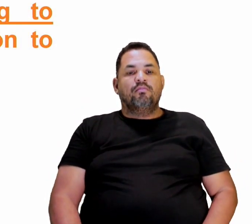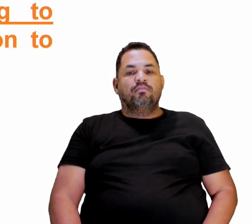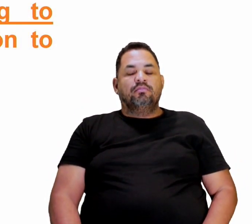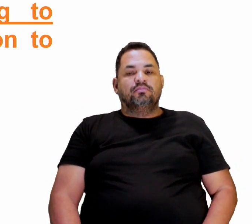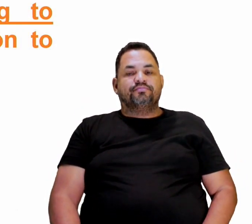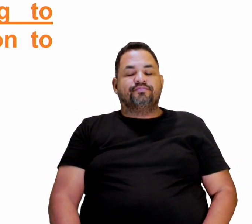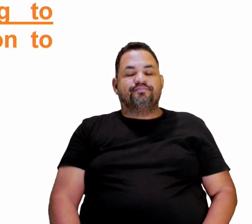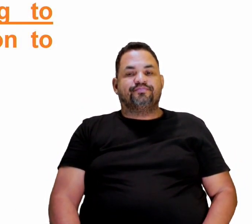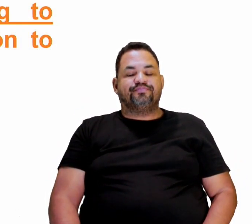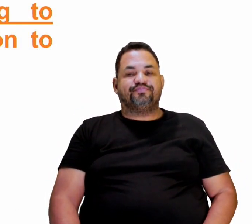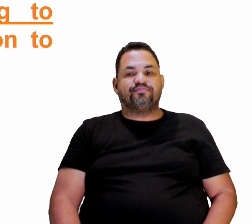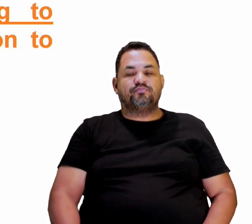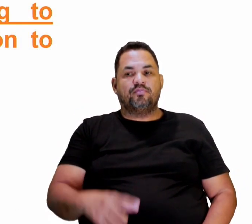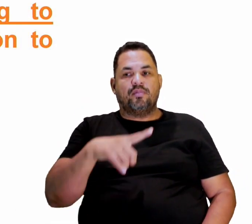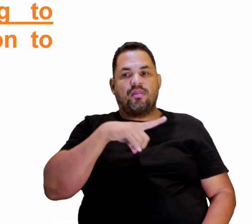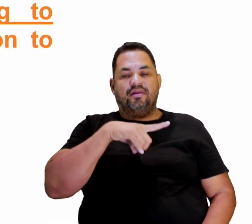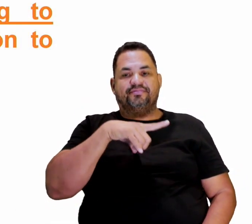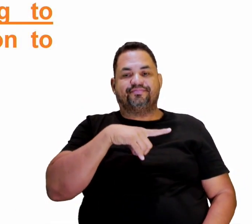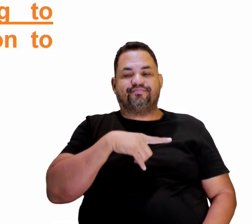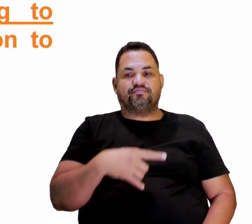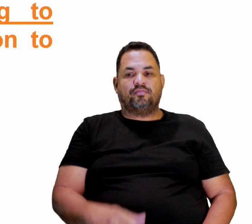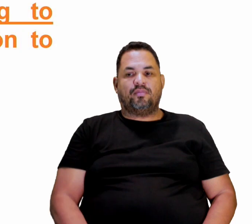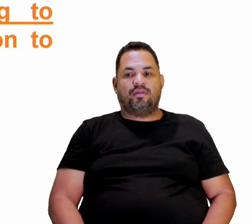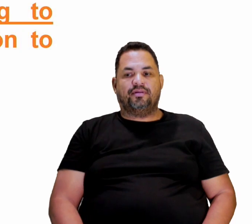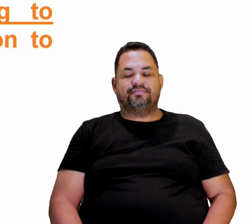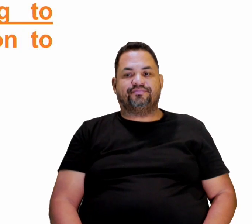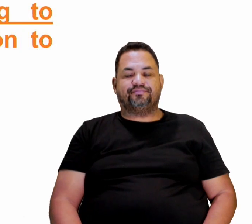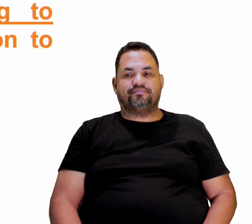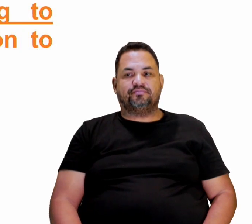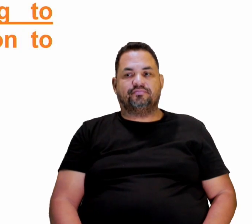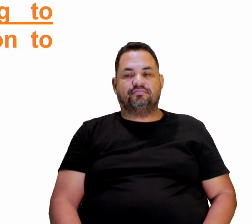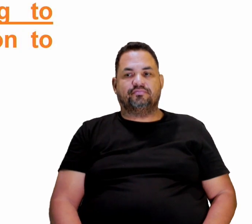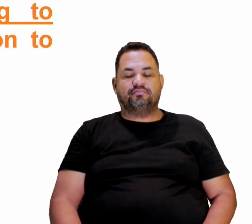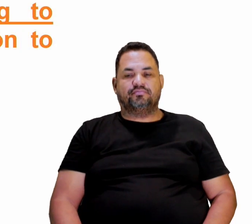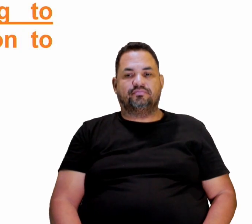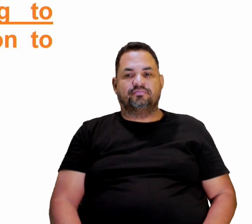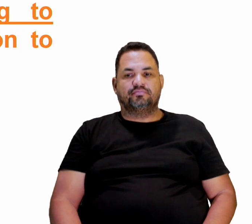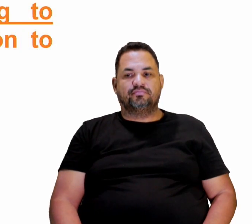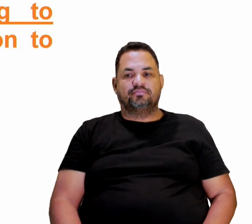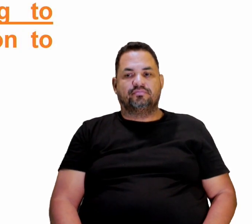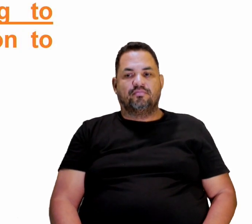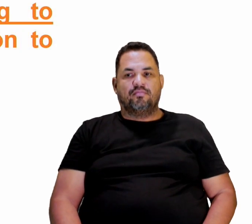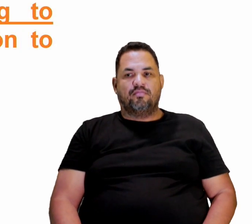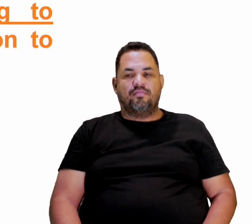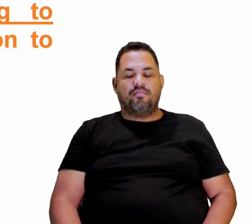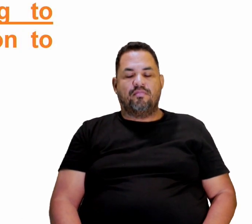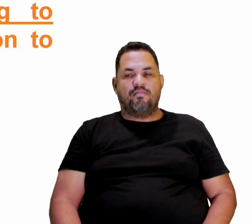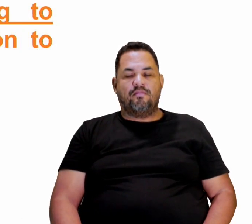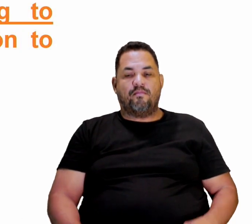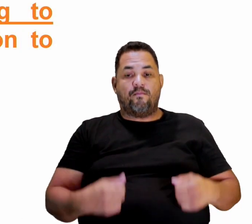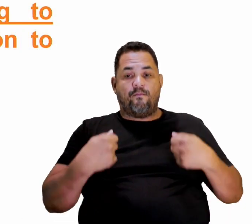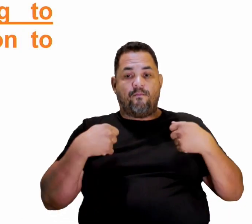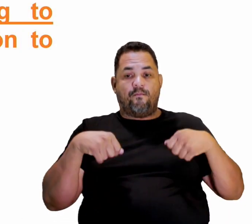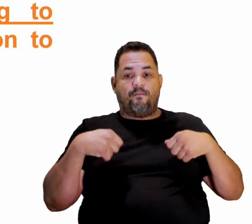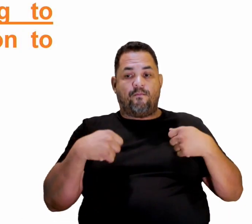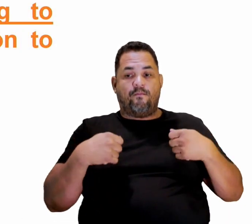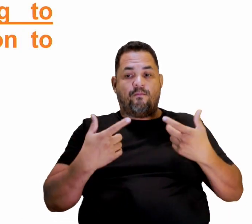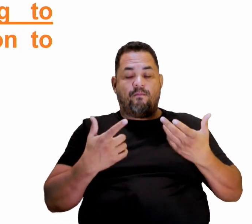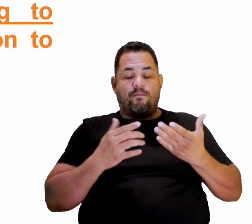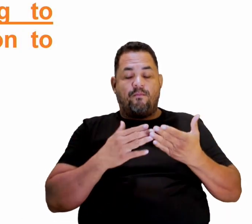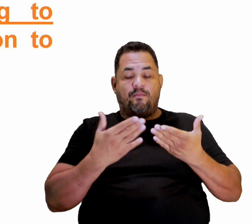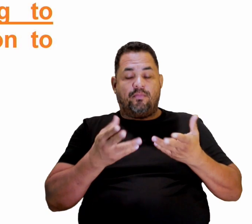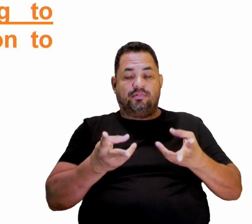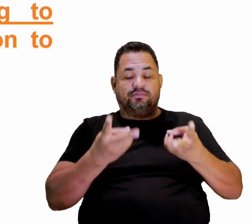e ele tem sessão de gana gana e você perceba também